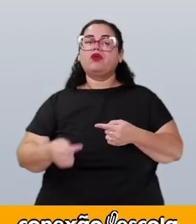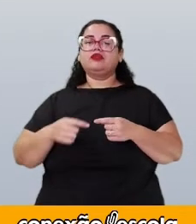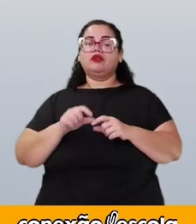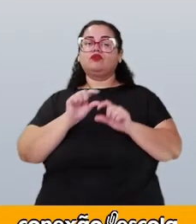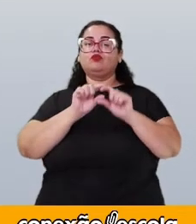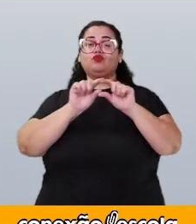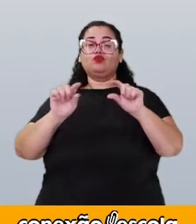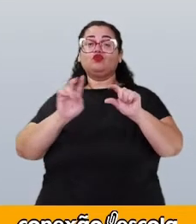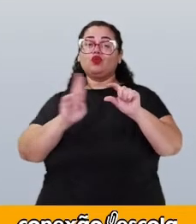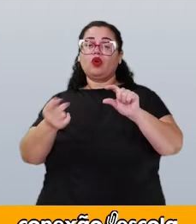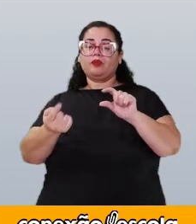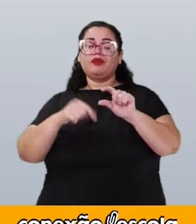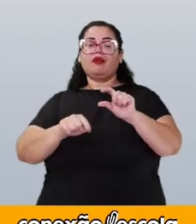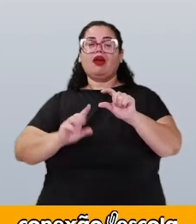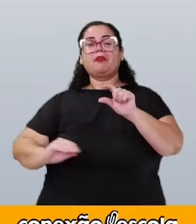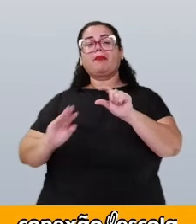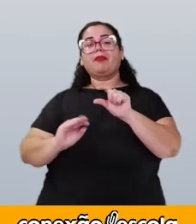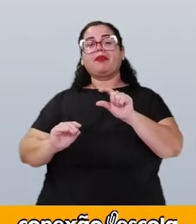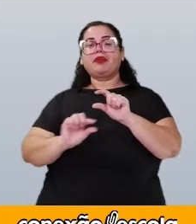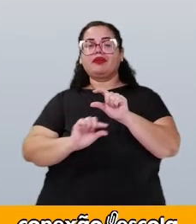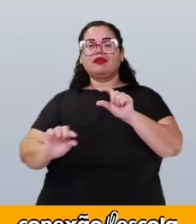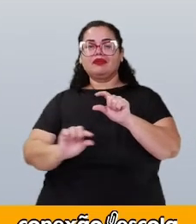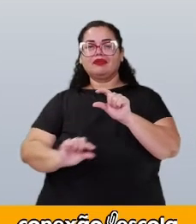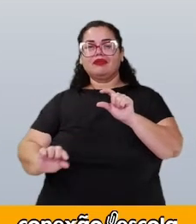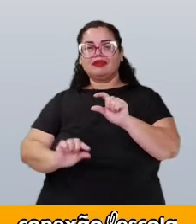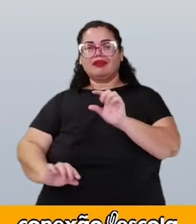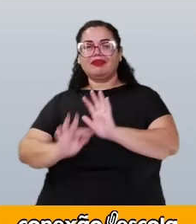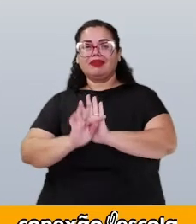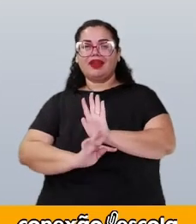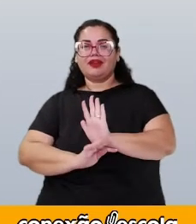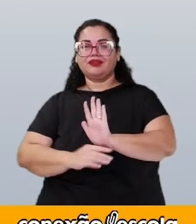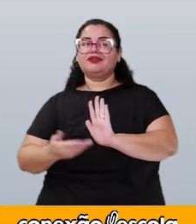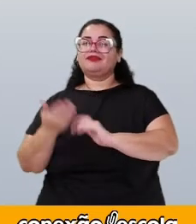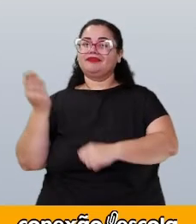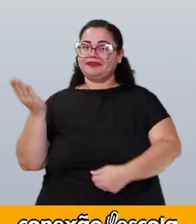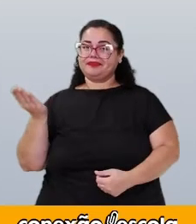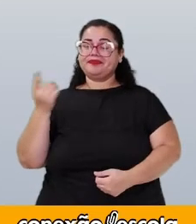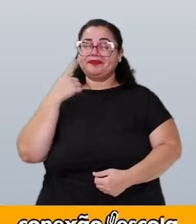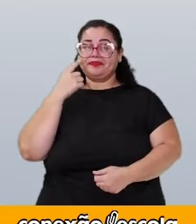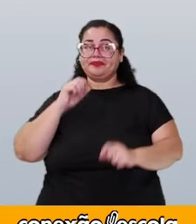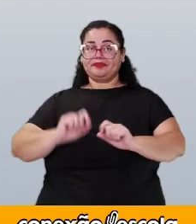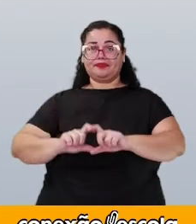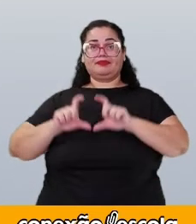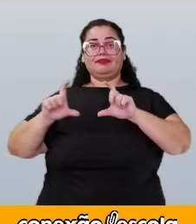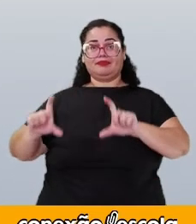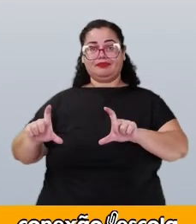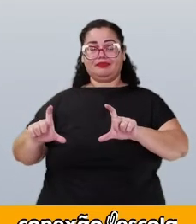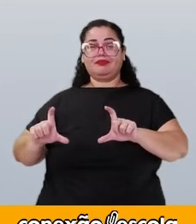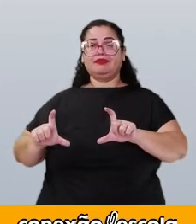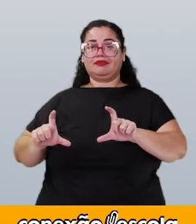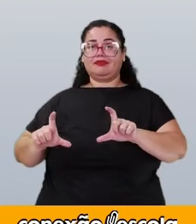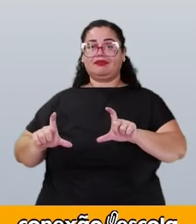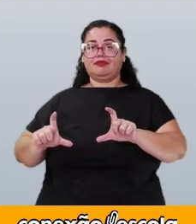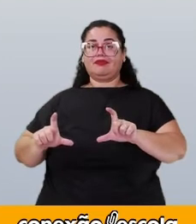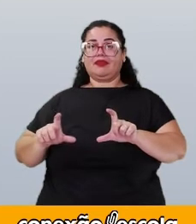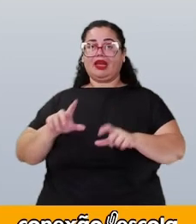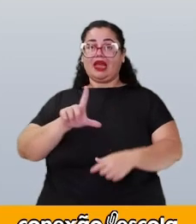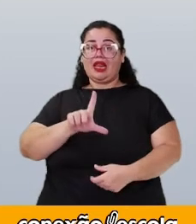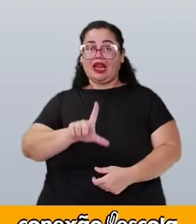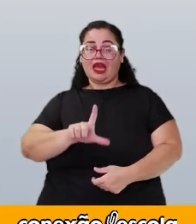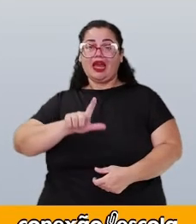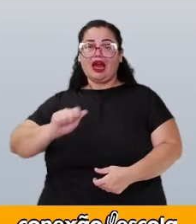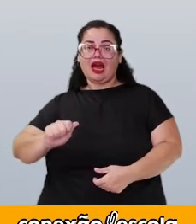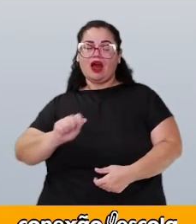sua fala, como você pode observar aí no início do texto. Em caixa alta, Lear, que é o nome